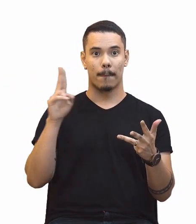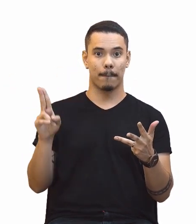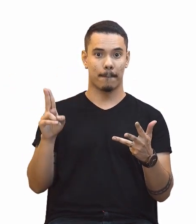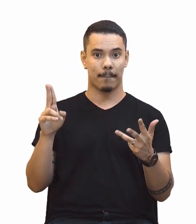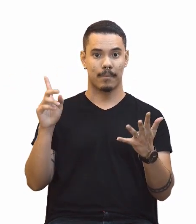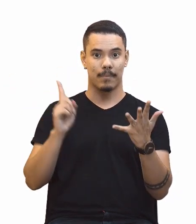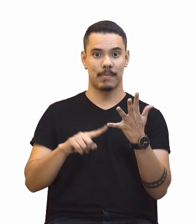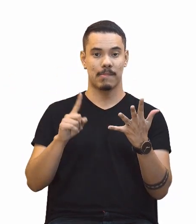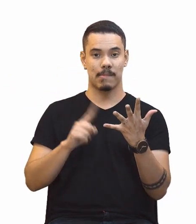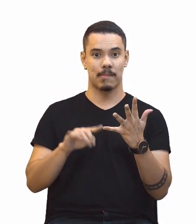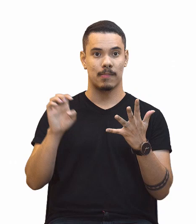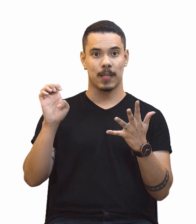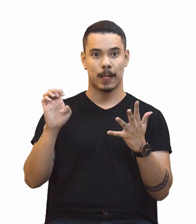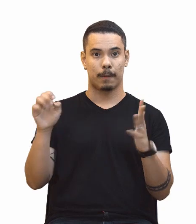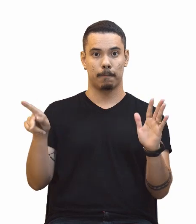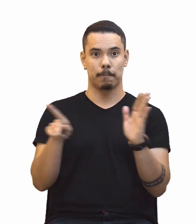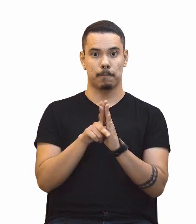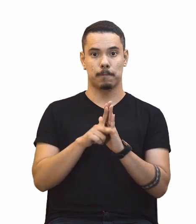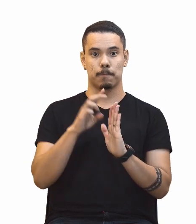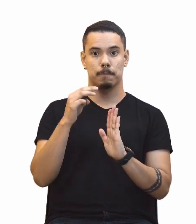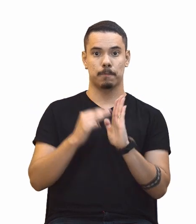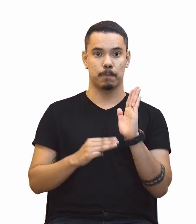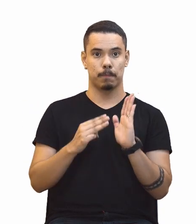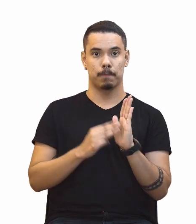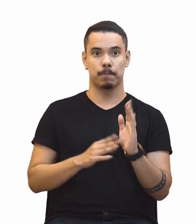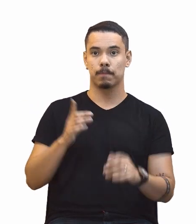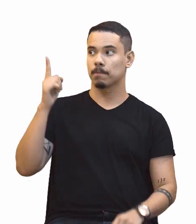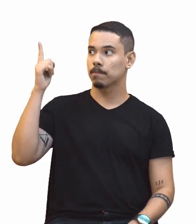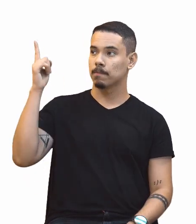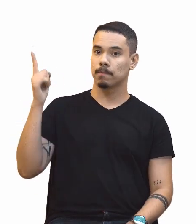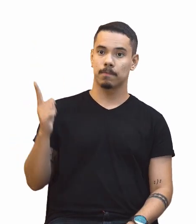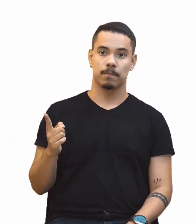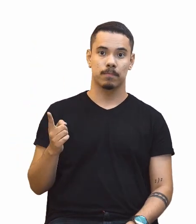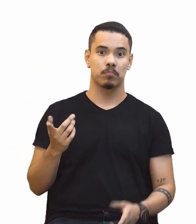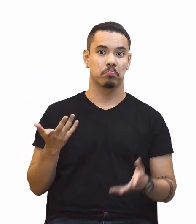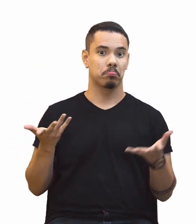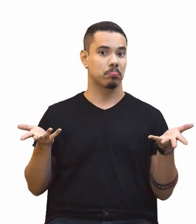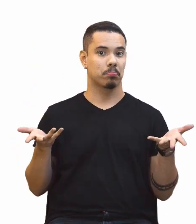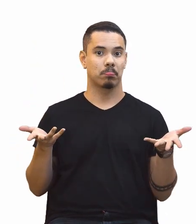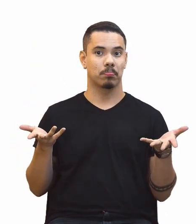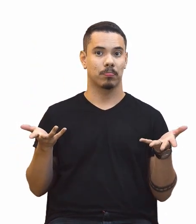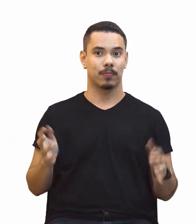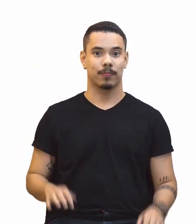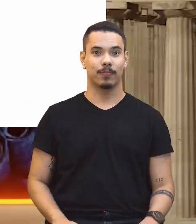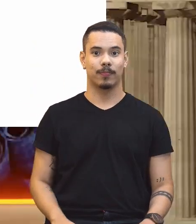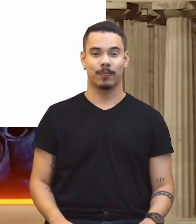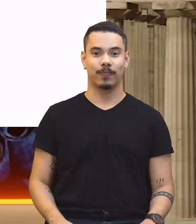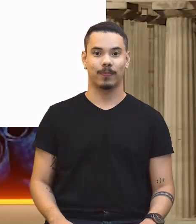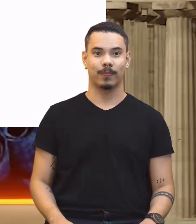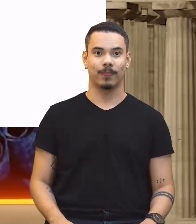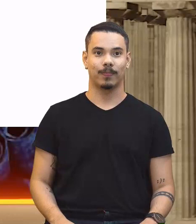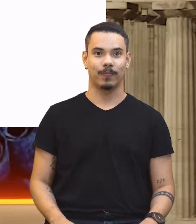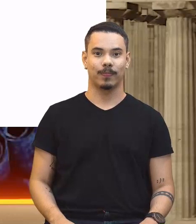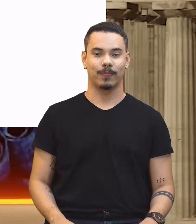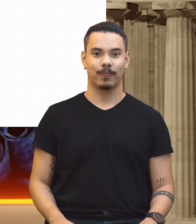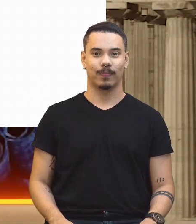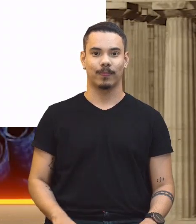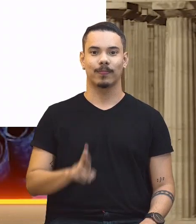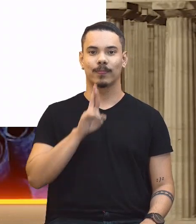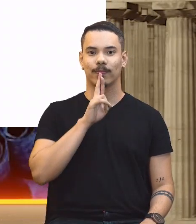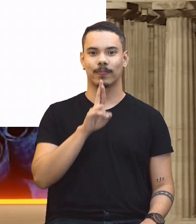Alternativa E diz que seria um método intuitivo. E aí, qual foi a resposta que vocês